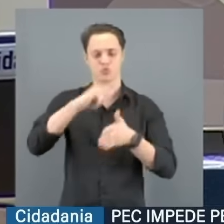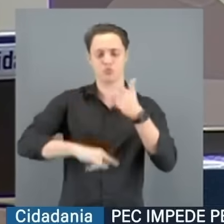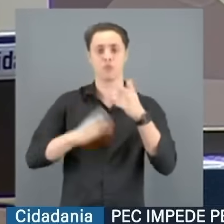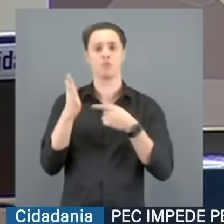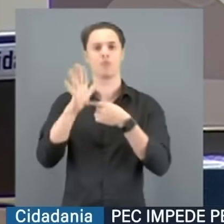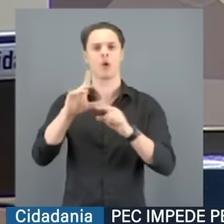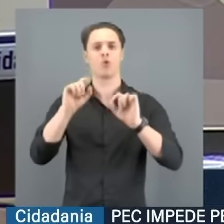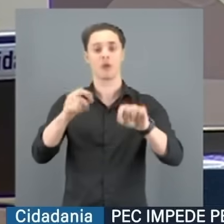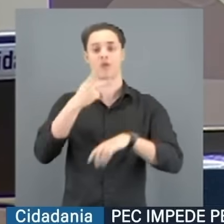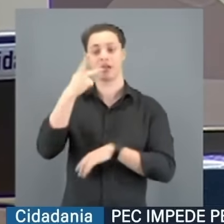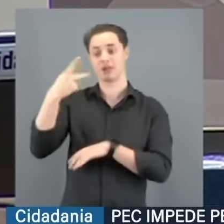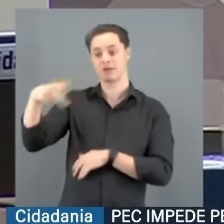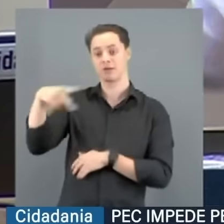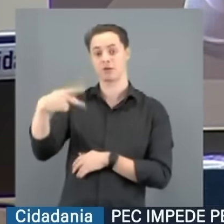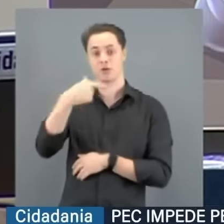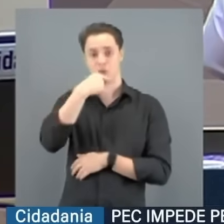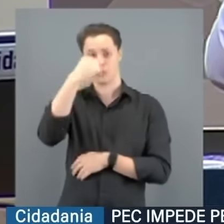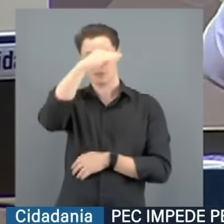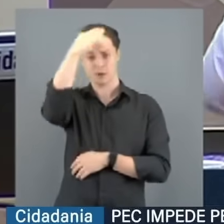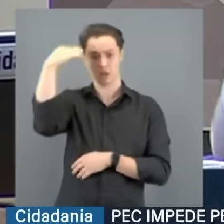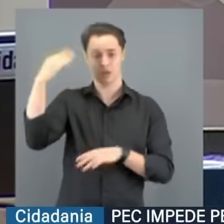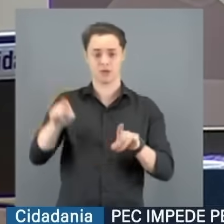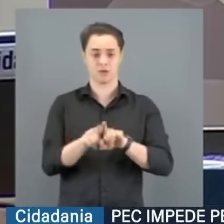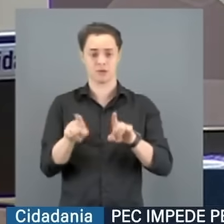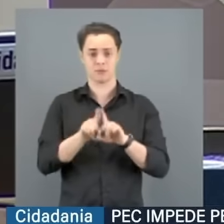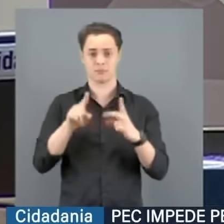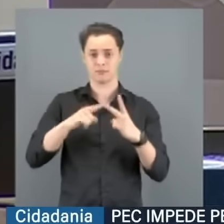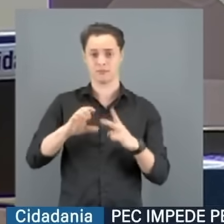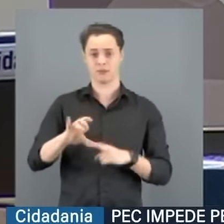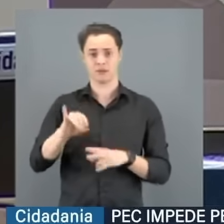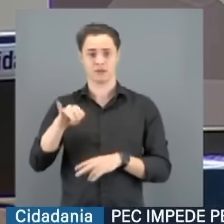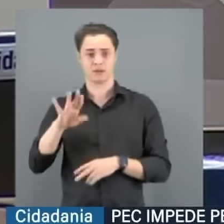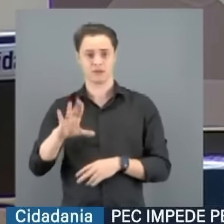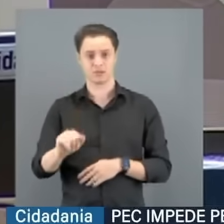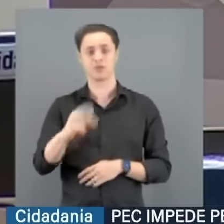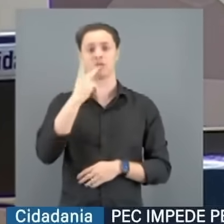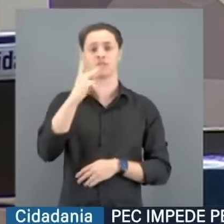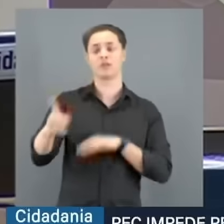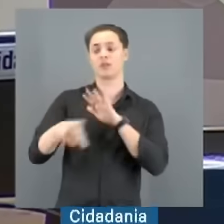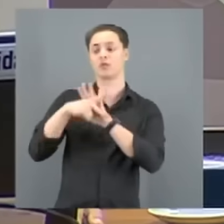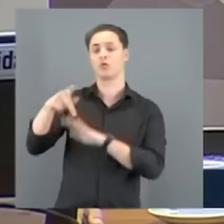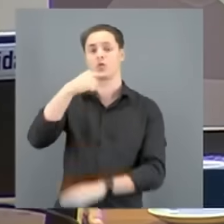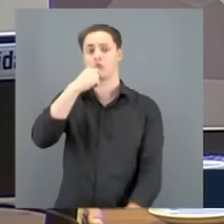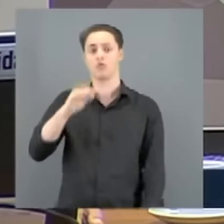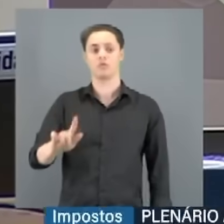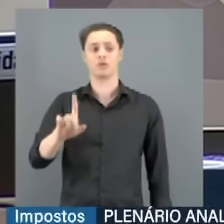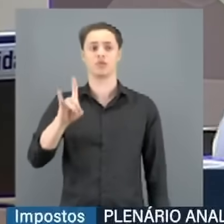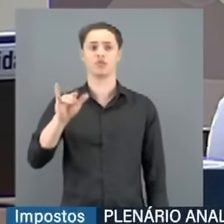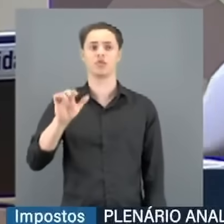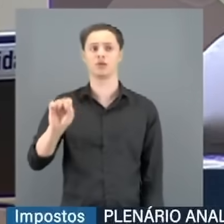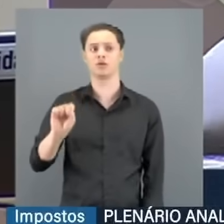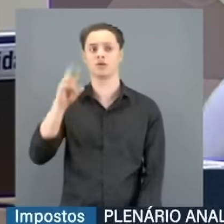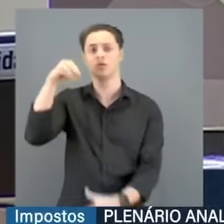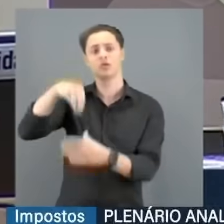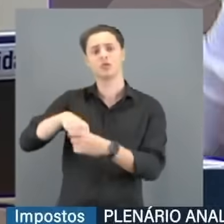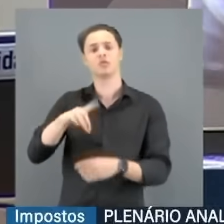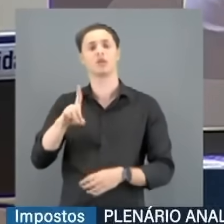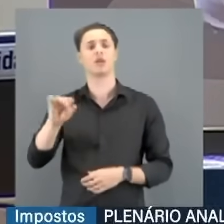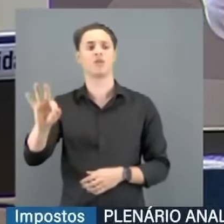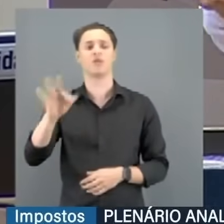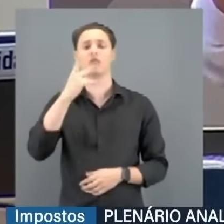do Penteado e da Cíntia. Inclusive, na fala do Gedias, na Câmara do DF, ele diz que